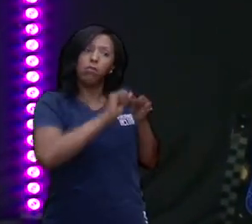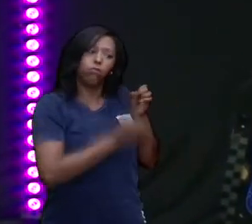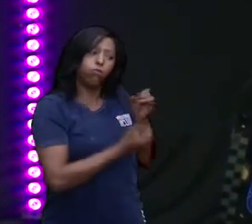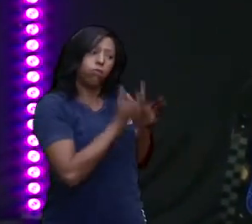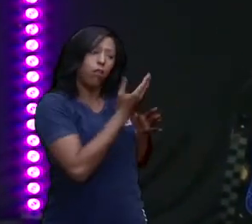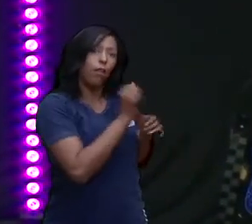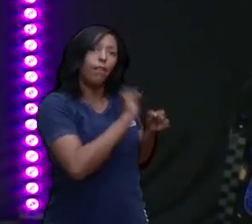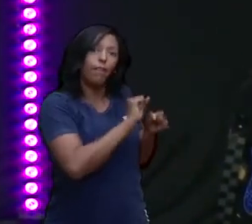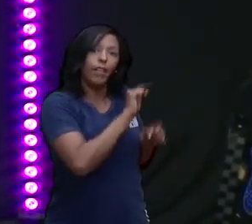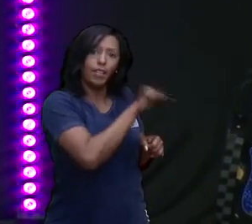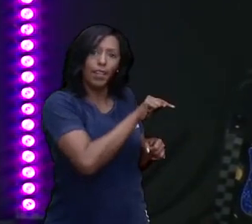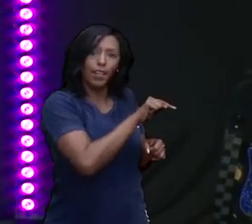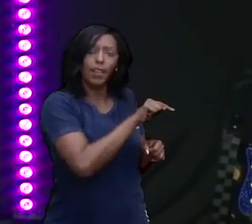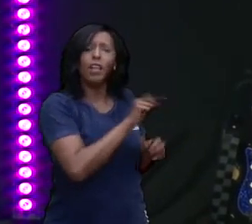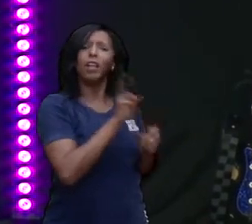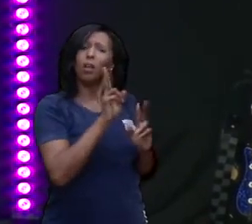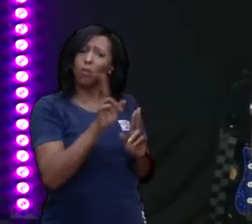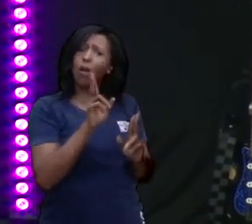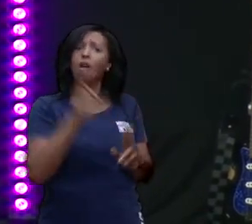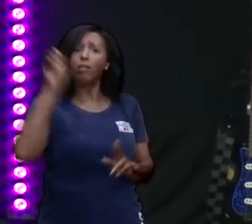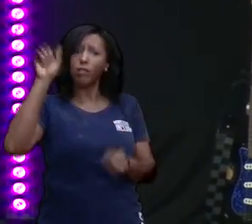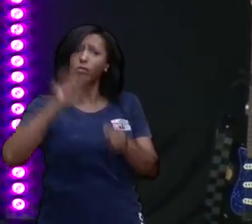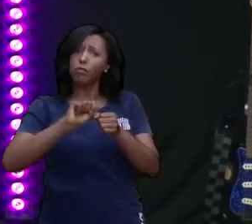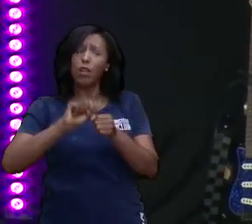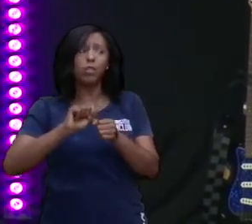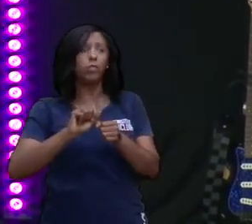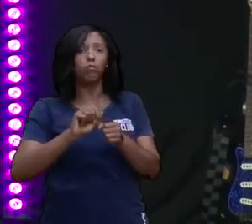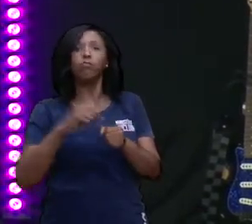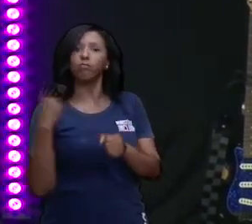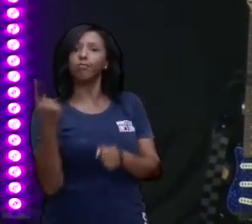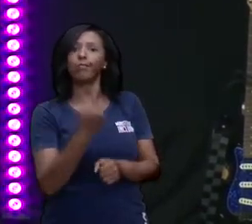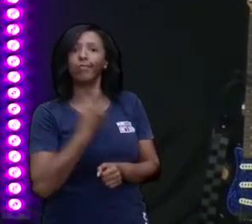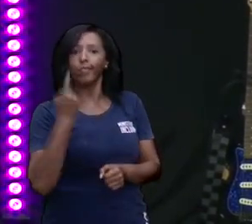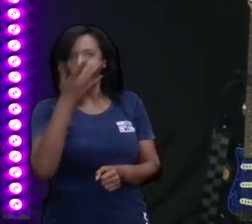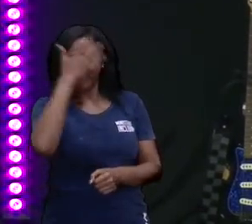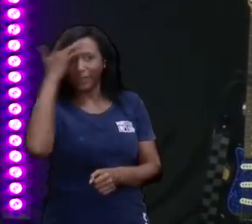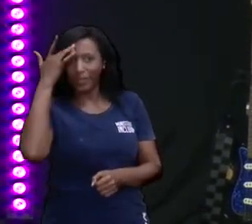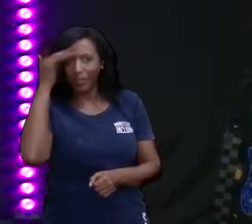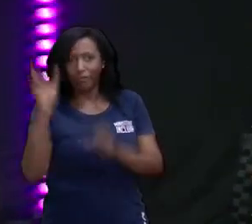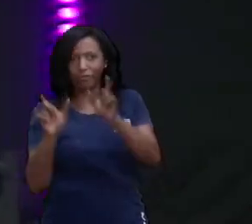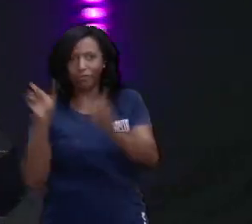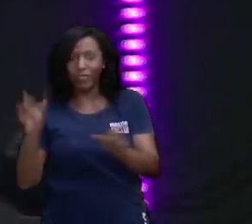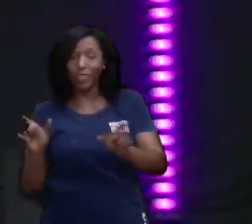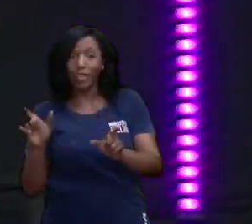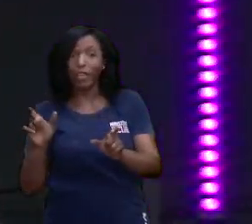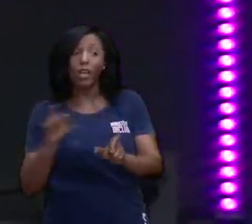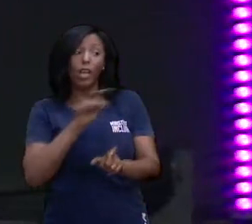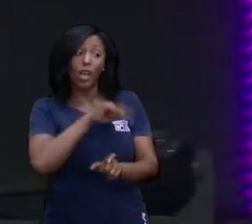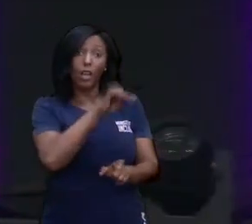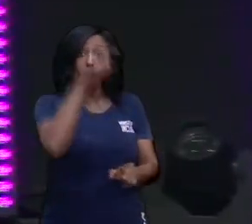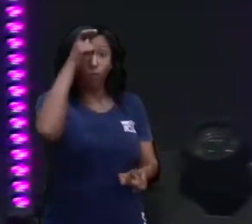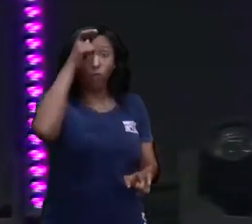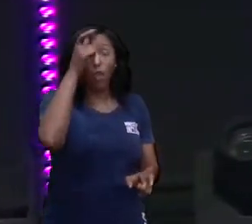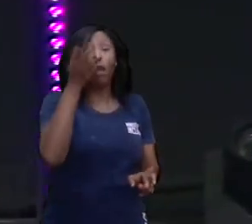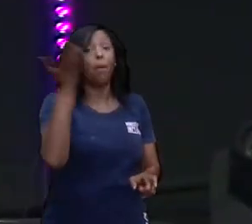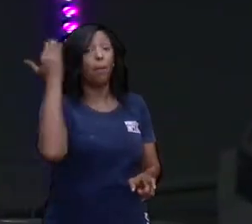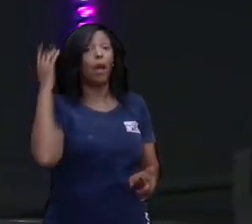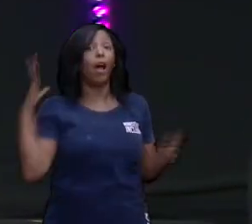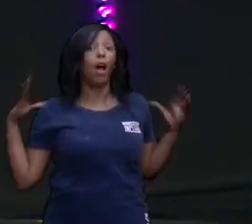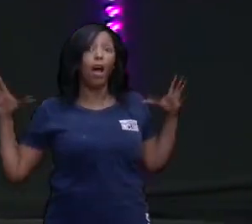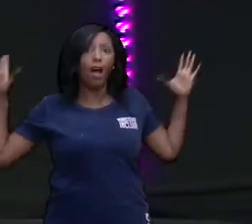que eu e você temos de escolha e vamos feitos à imagem e semelhança de Deus